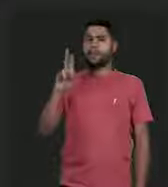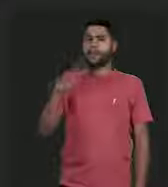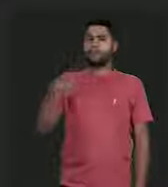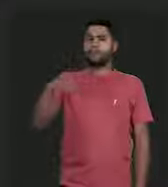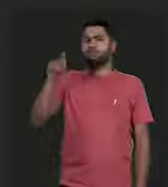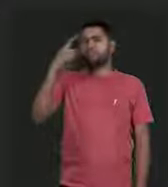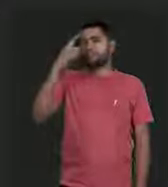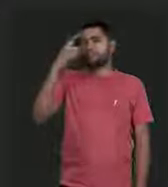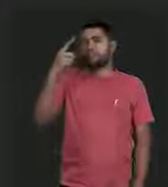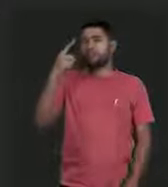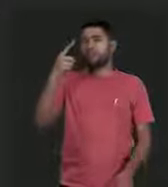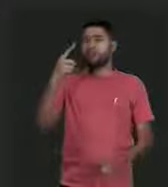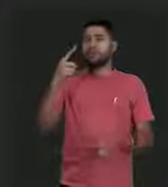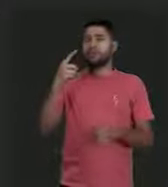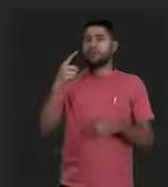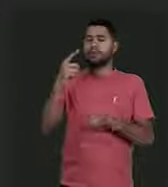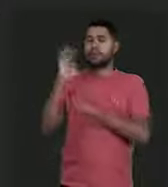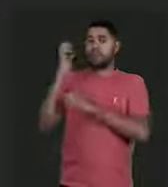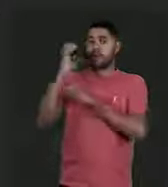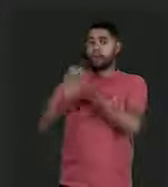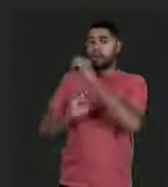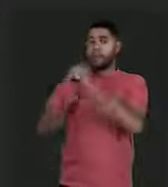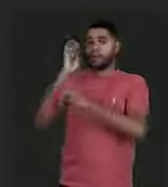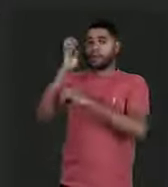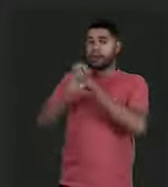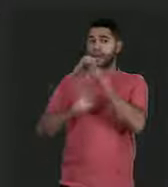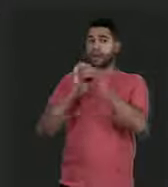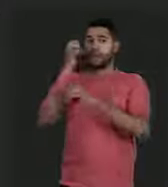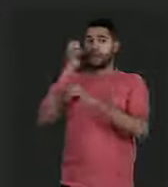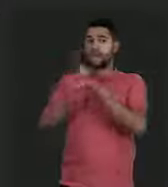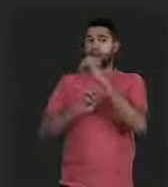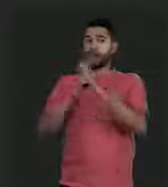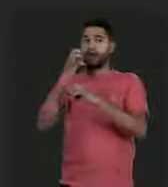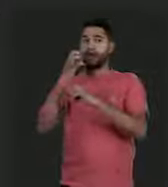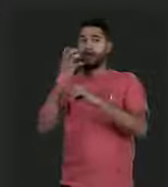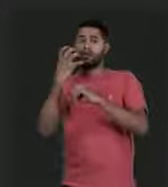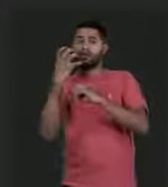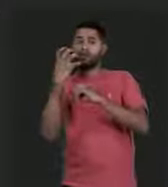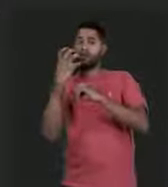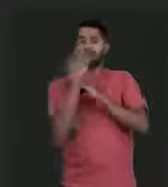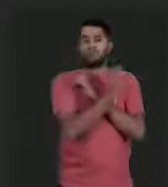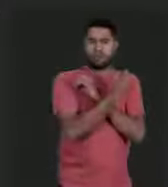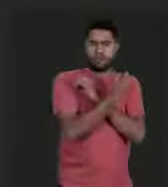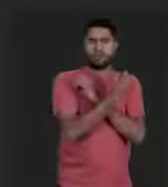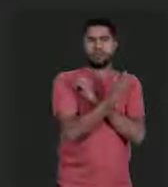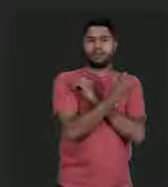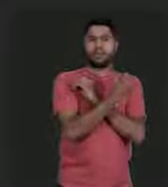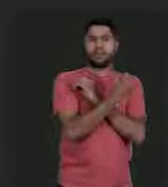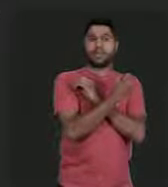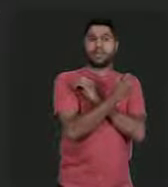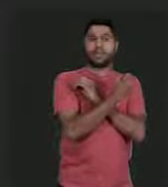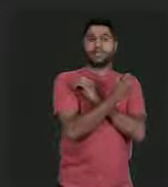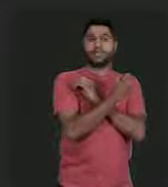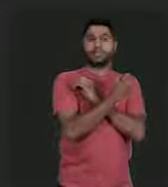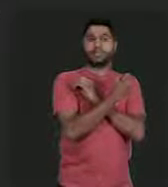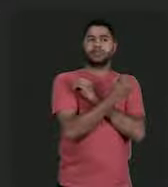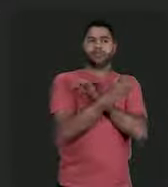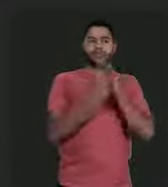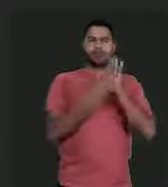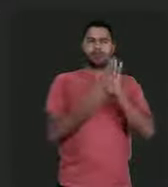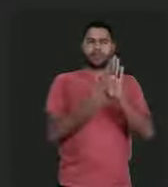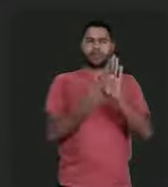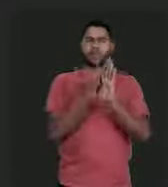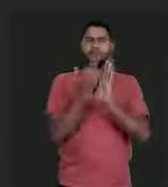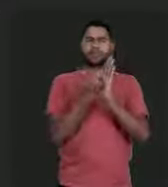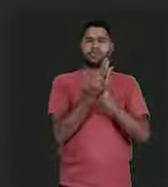os elétrons, que estão caminhando, sendo conduzidos. A passagem dos elétrons, deixa eu fazer um desenho aqui